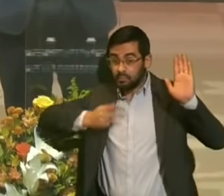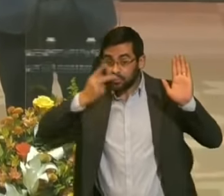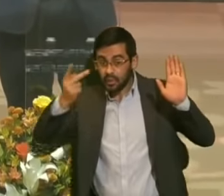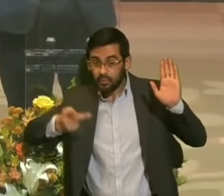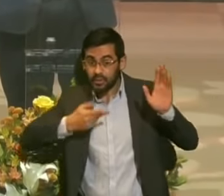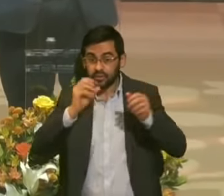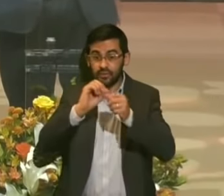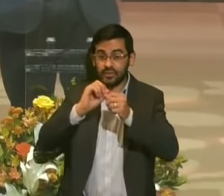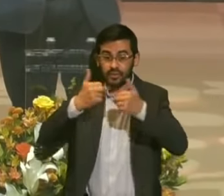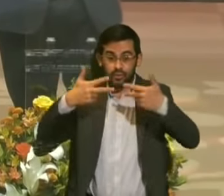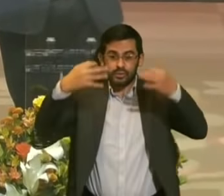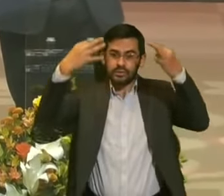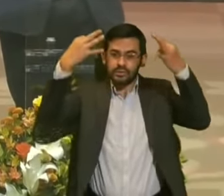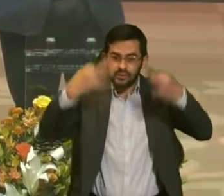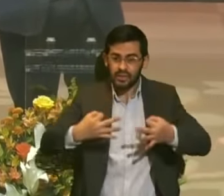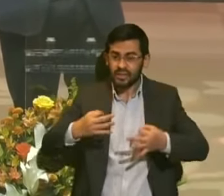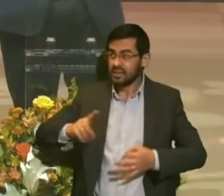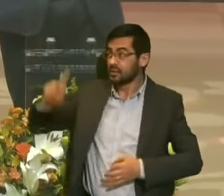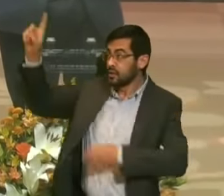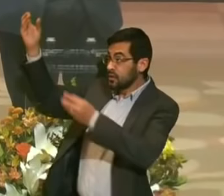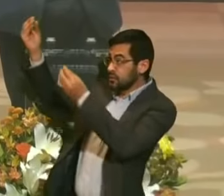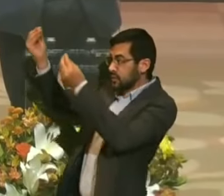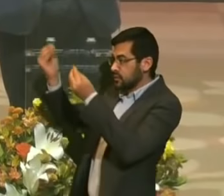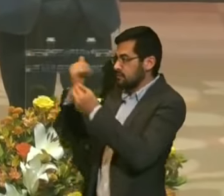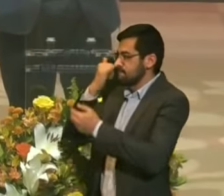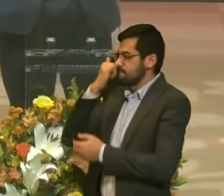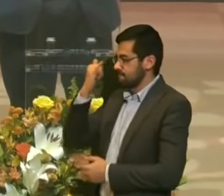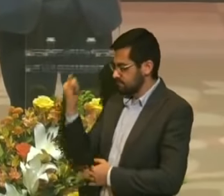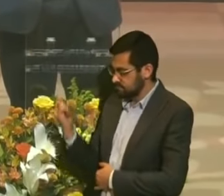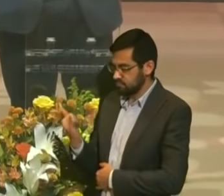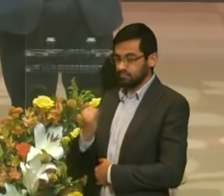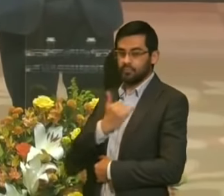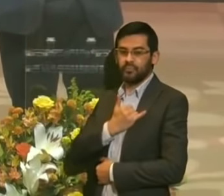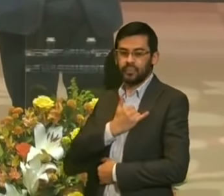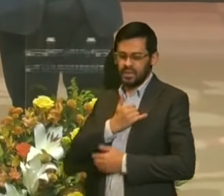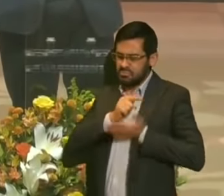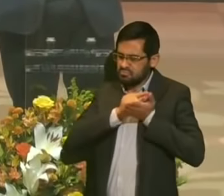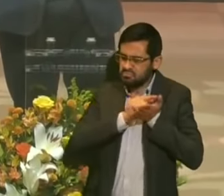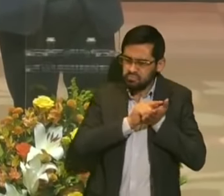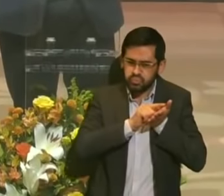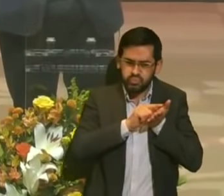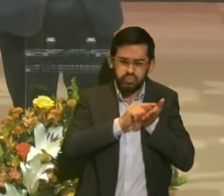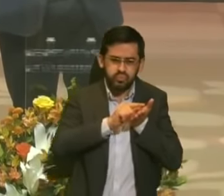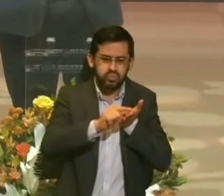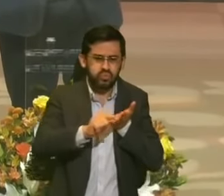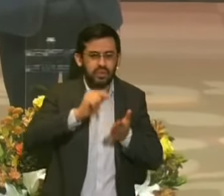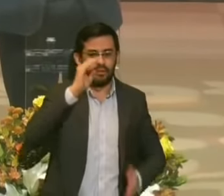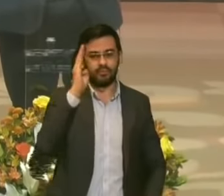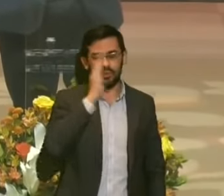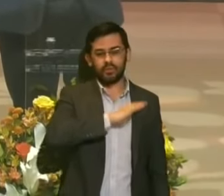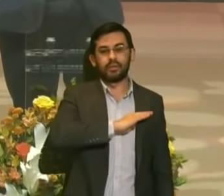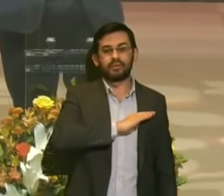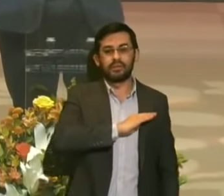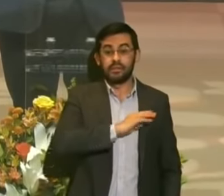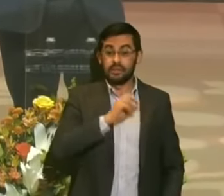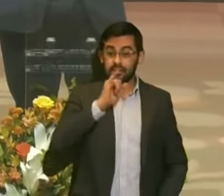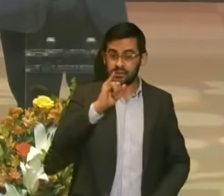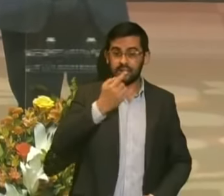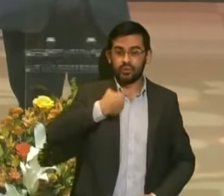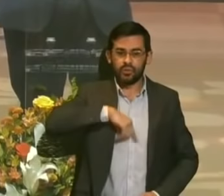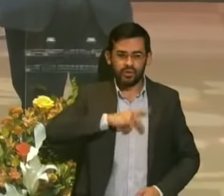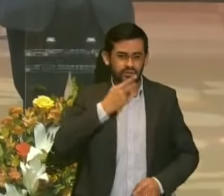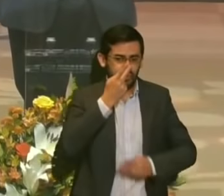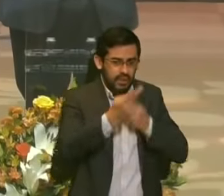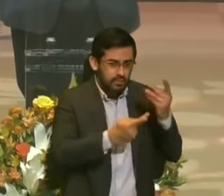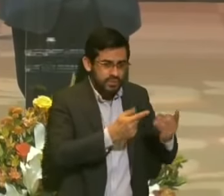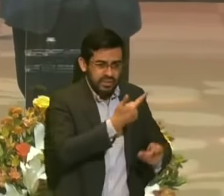é correto. Ele perdoará os nossos pecados e nos limpará de toda maldade. E se dizemos que